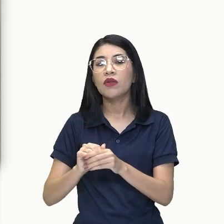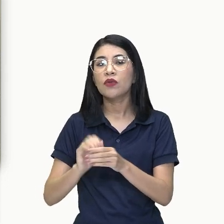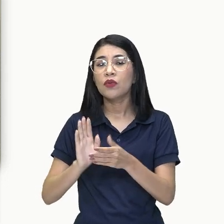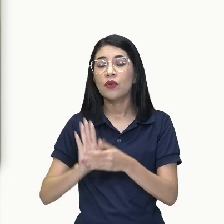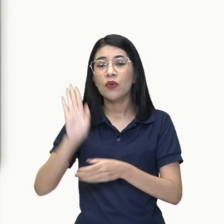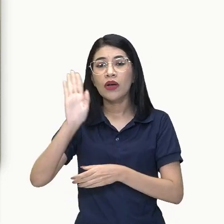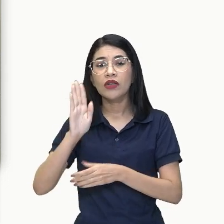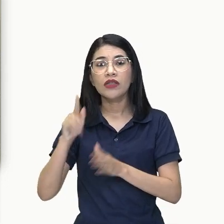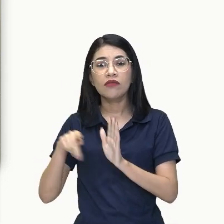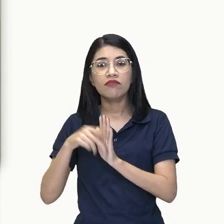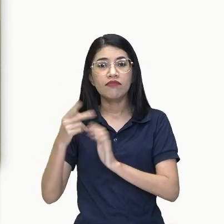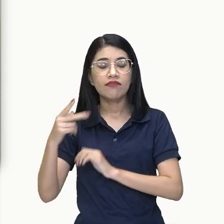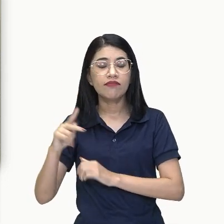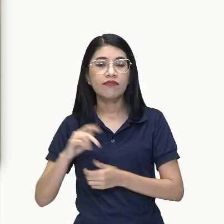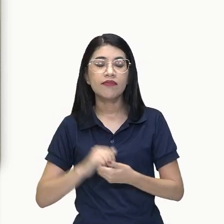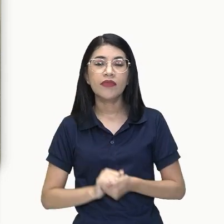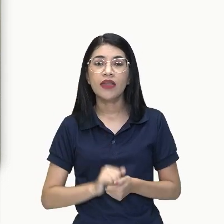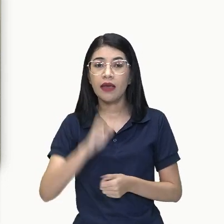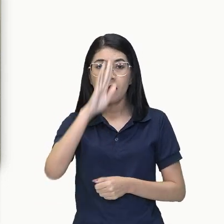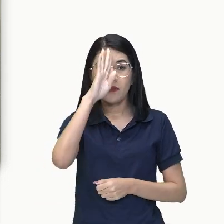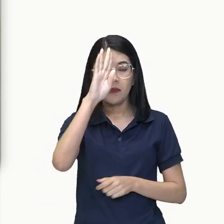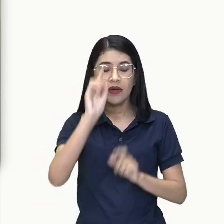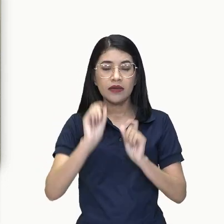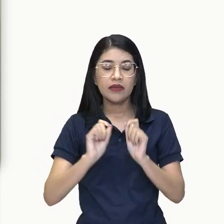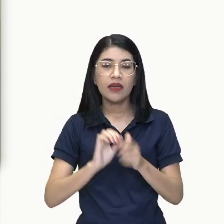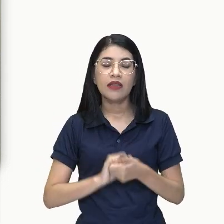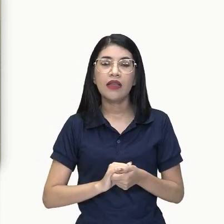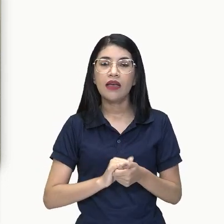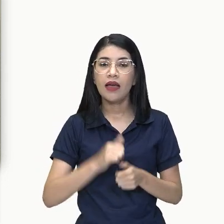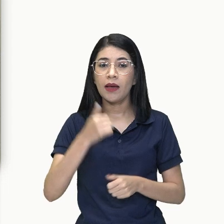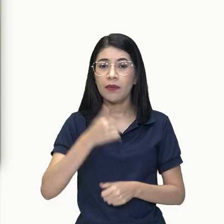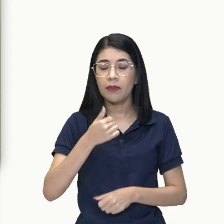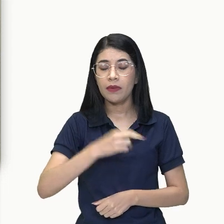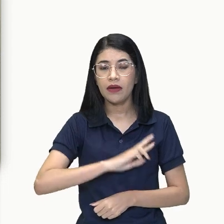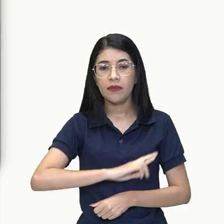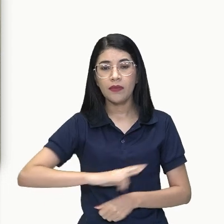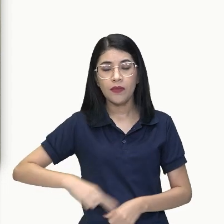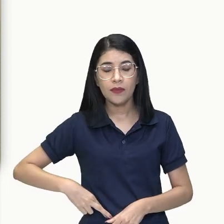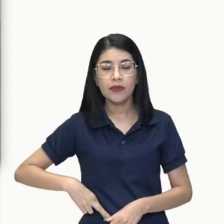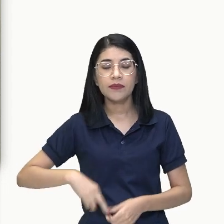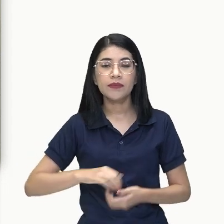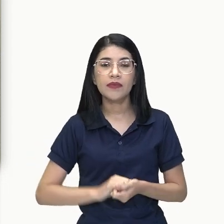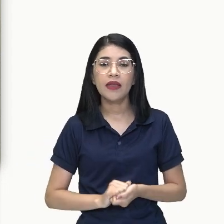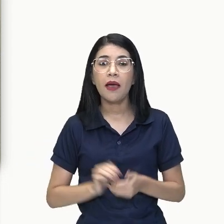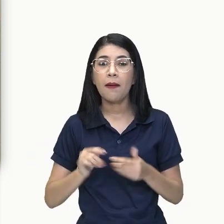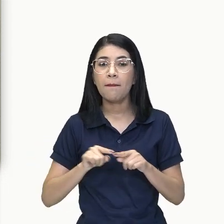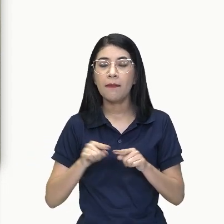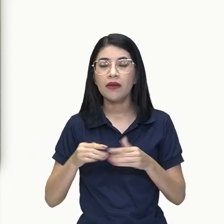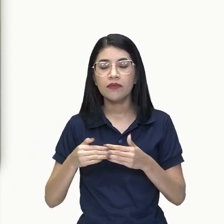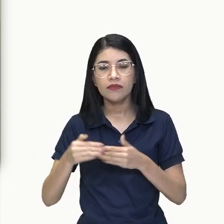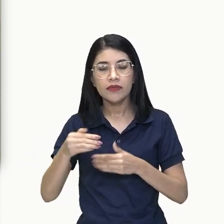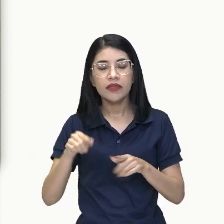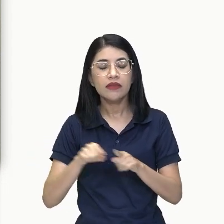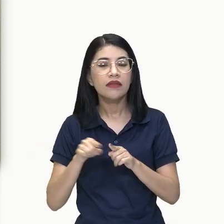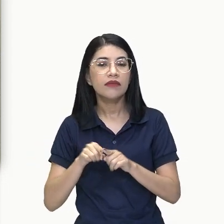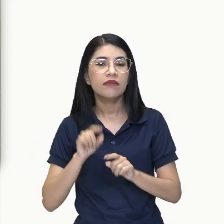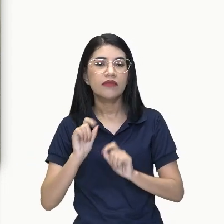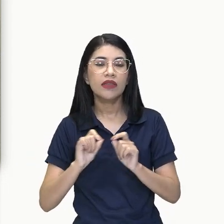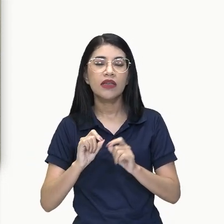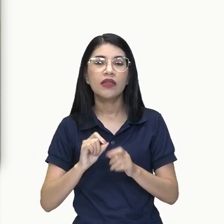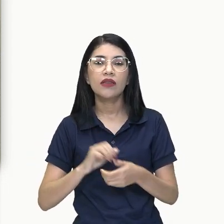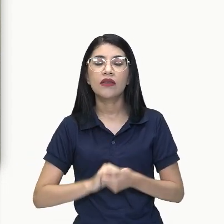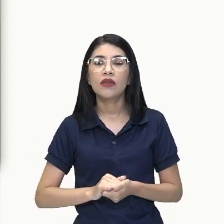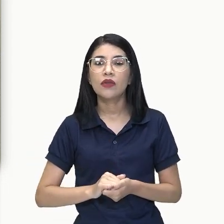ser mais presente ali na Primeira República, na República Velha, mas já começa a se estabelecer também ali no